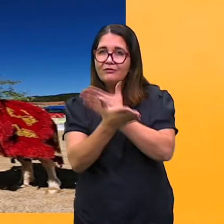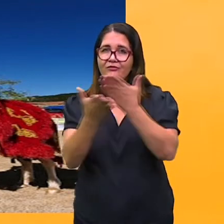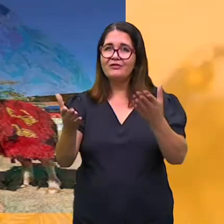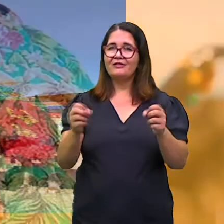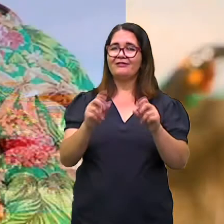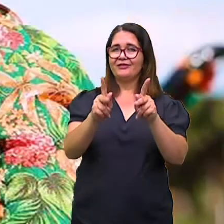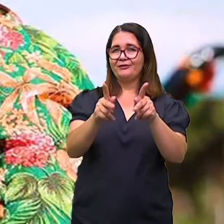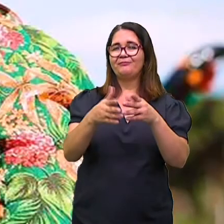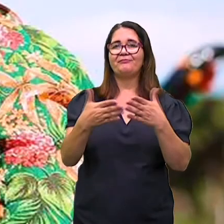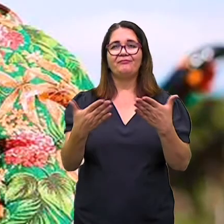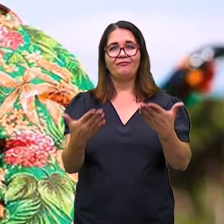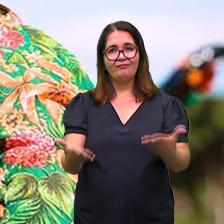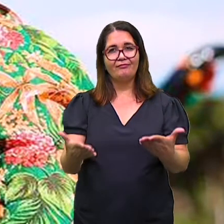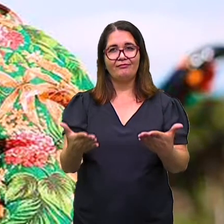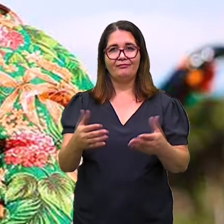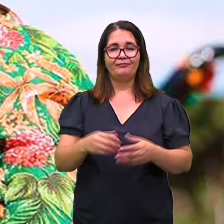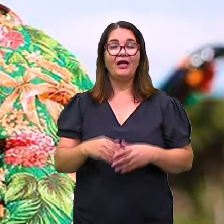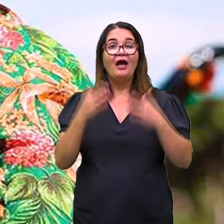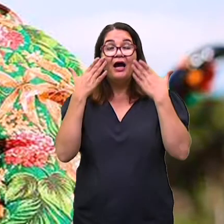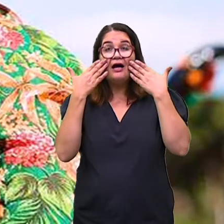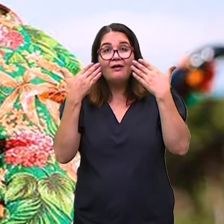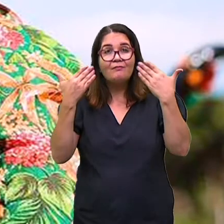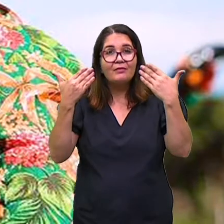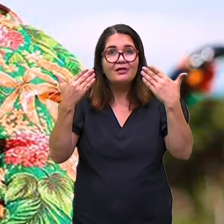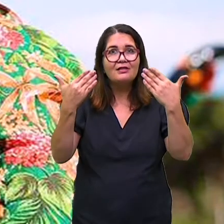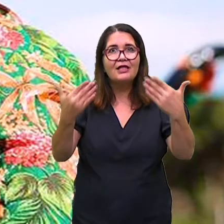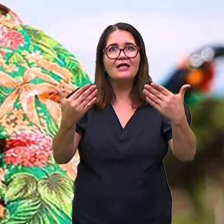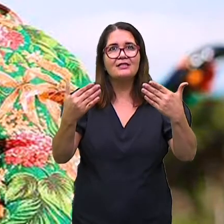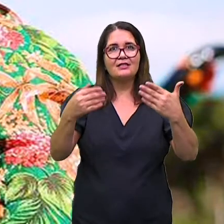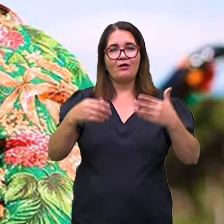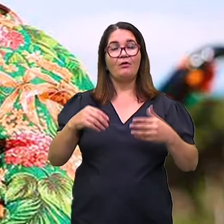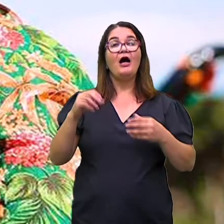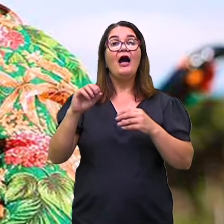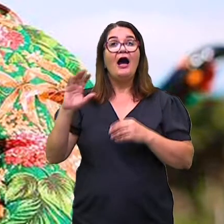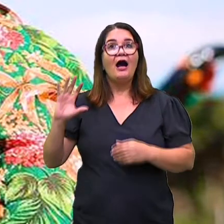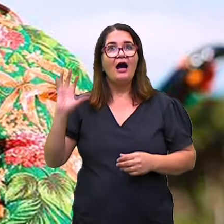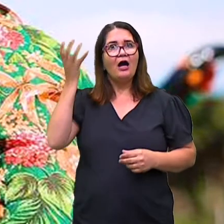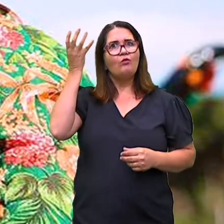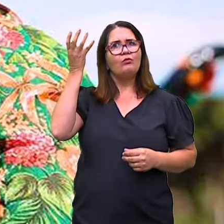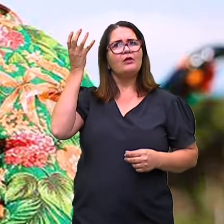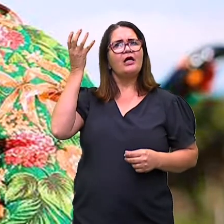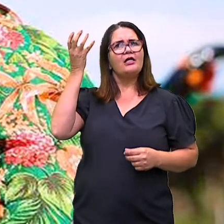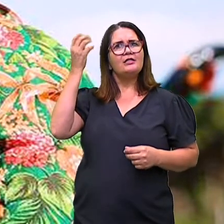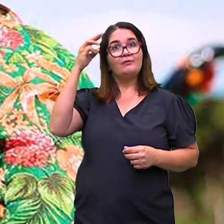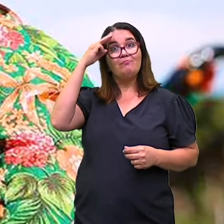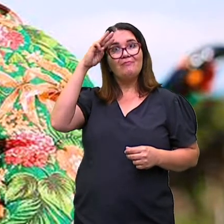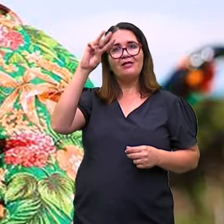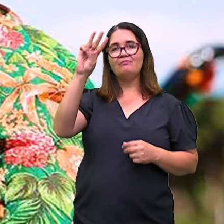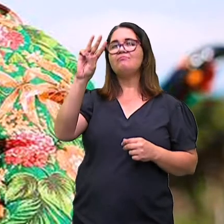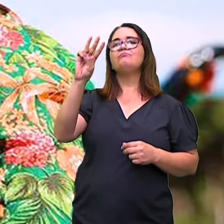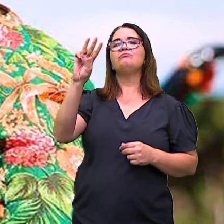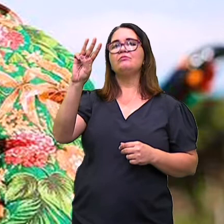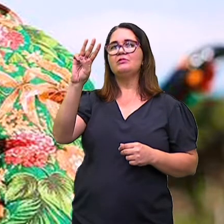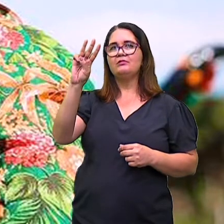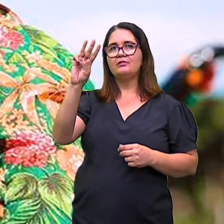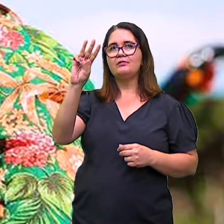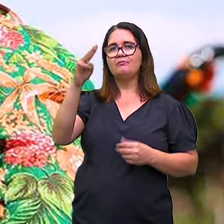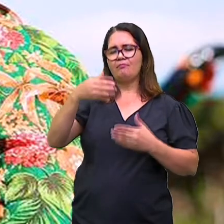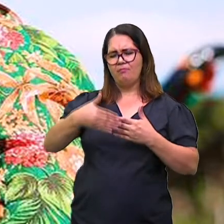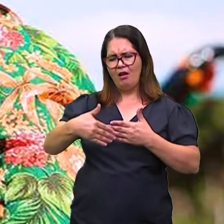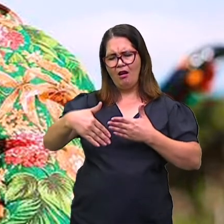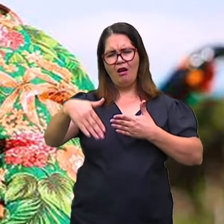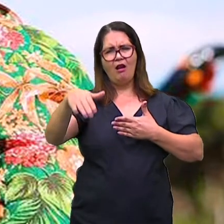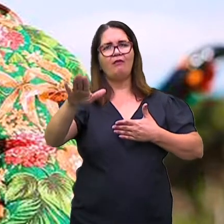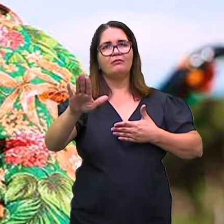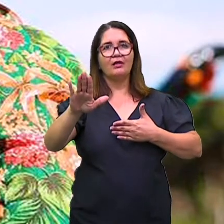expressão máxima do evento, se dá em 3 dias e é composta por músicas específicas,